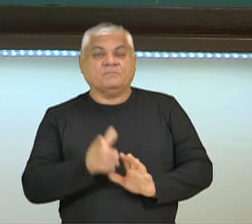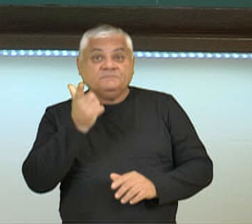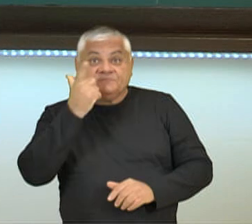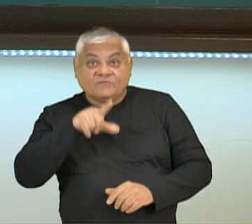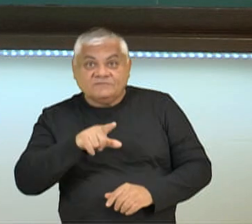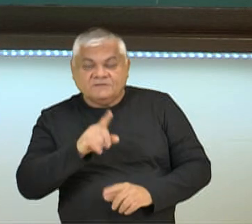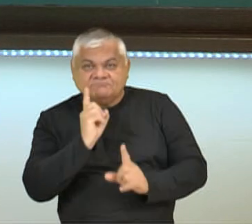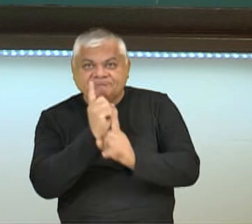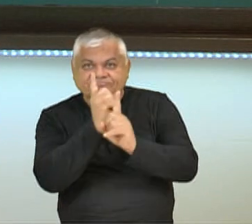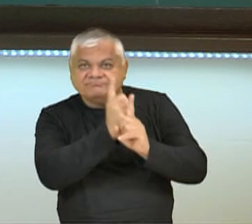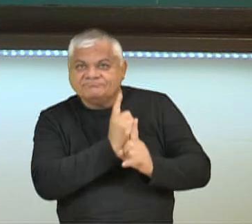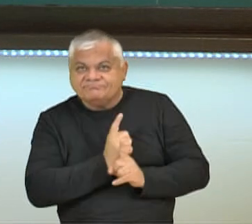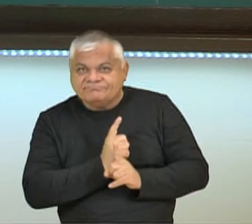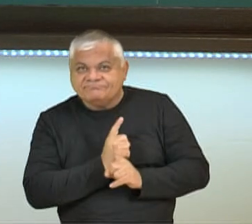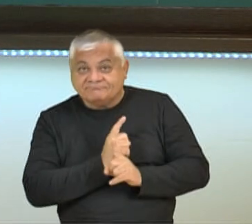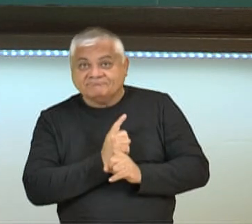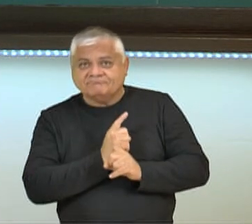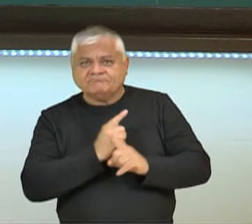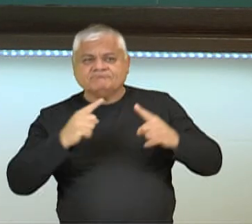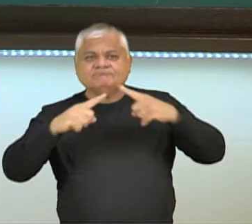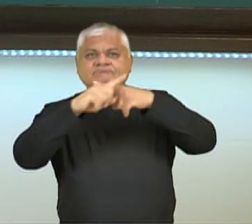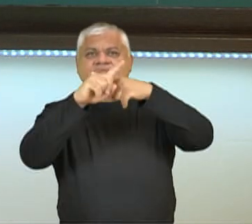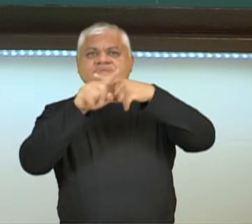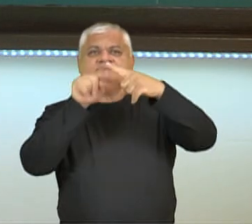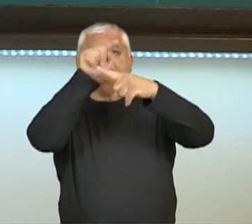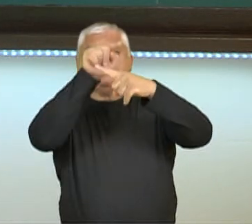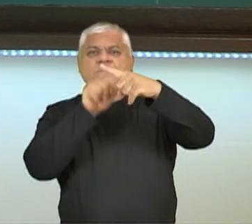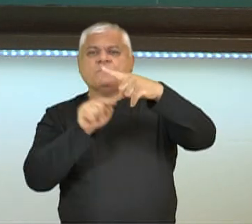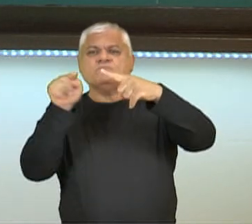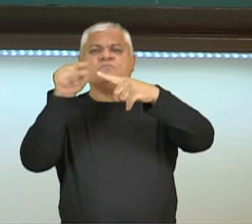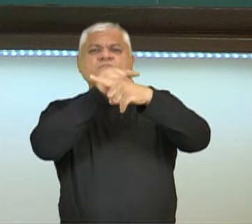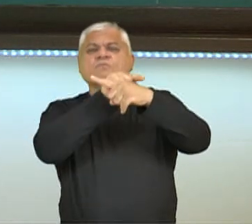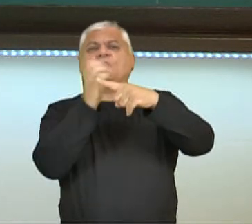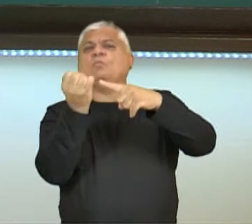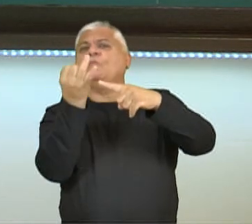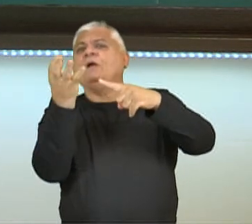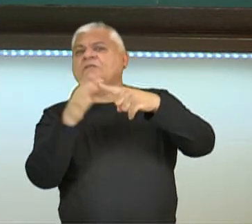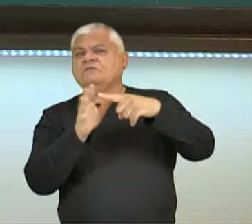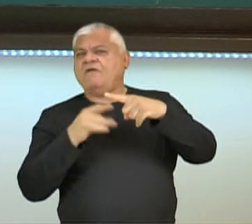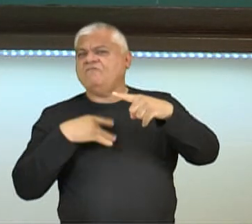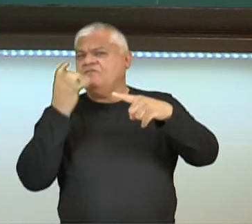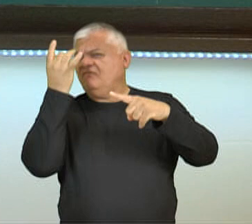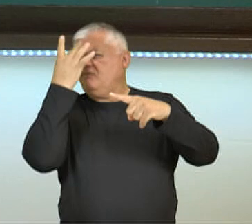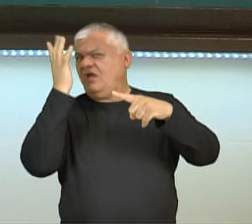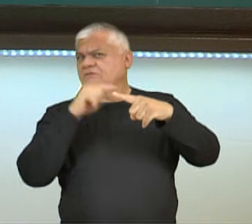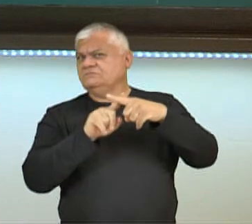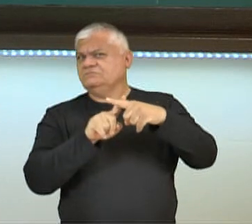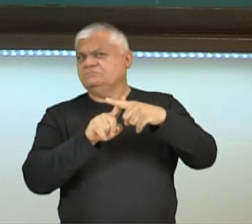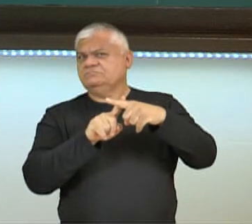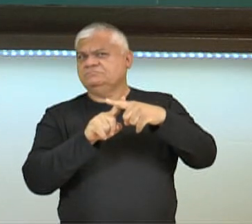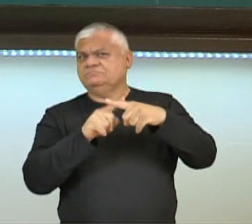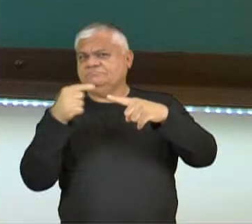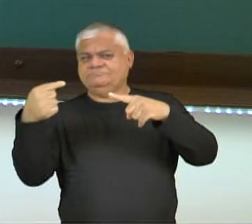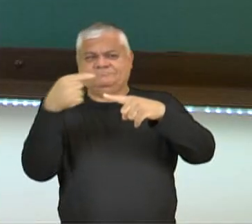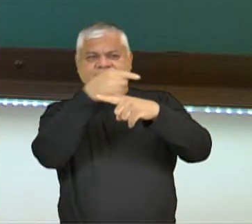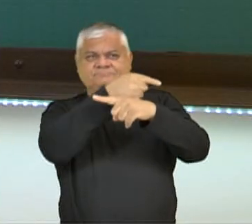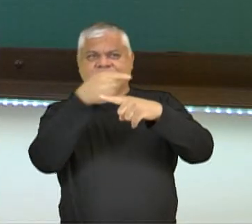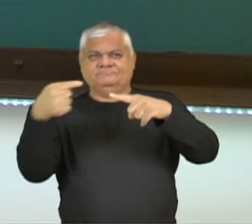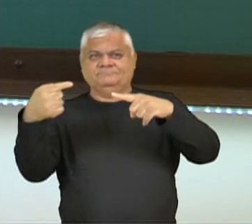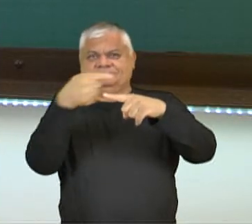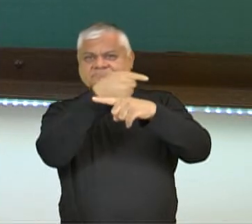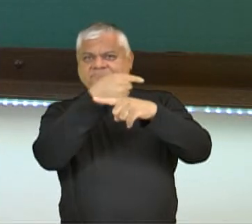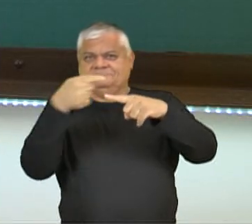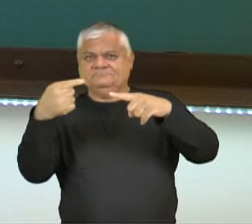Conseguiu determinar? Eu tenho certeza que uma delas é muito fácil, muito direta. Qual foi? Qual aqui?